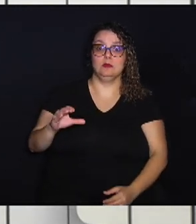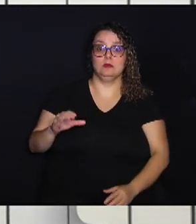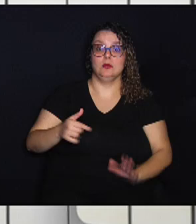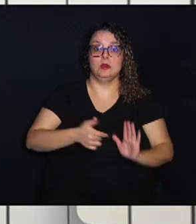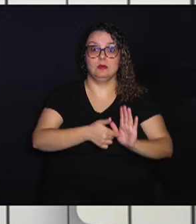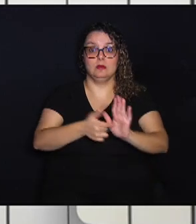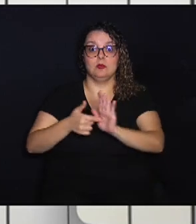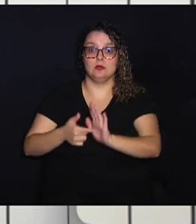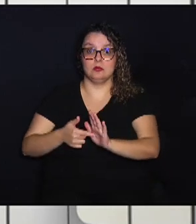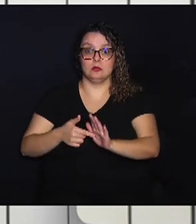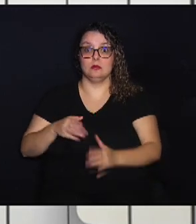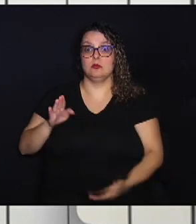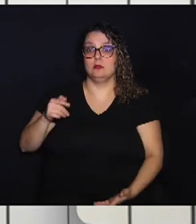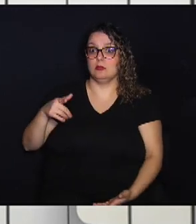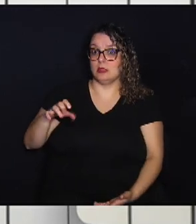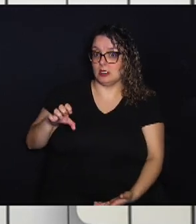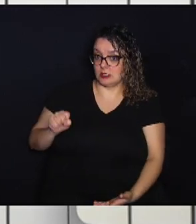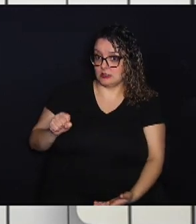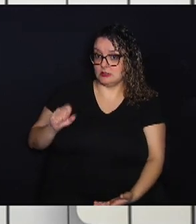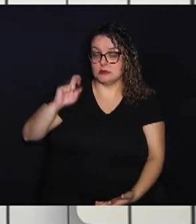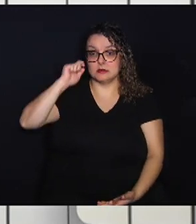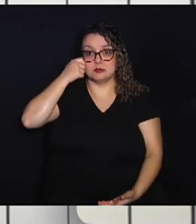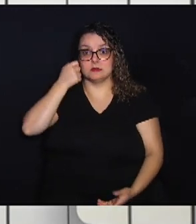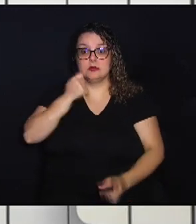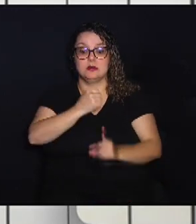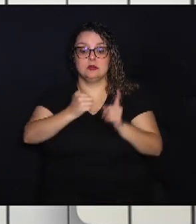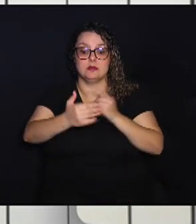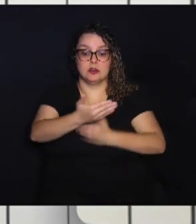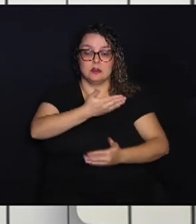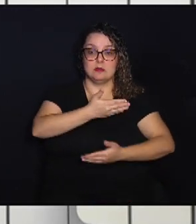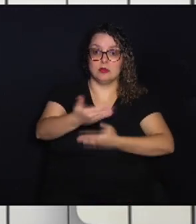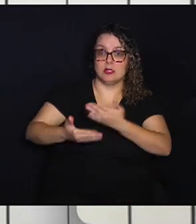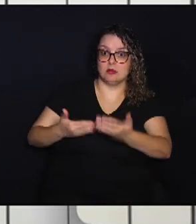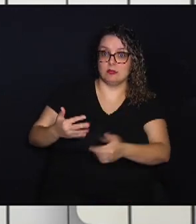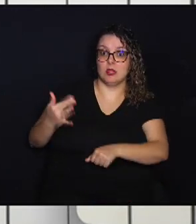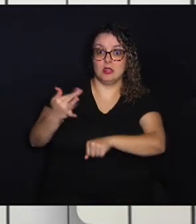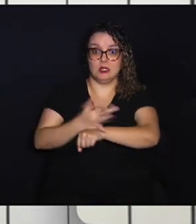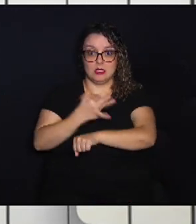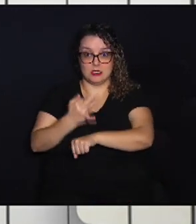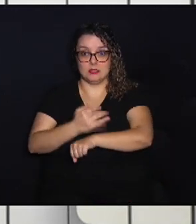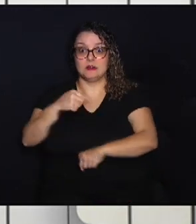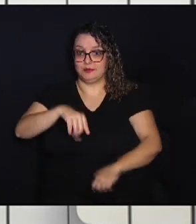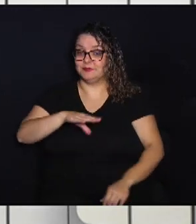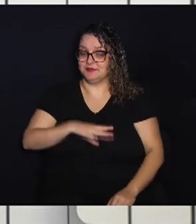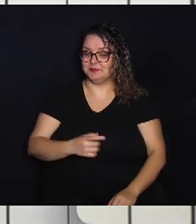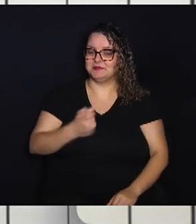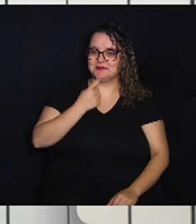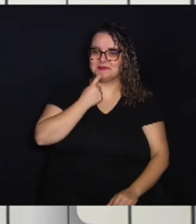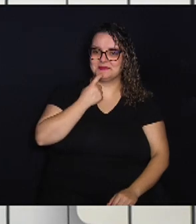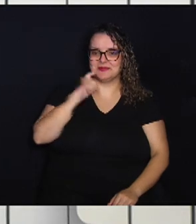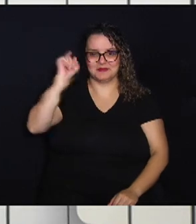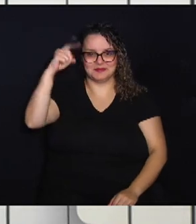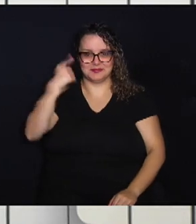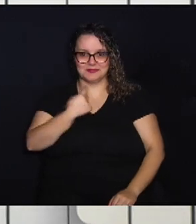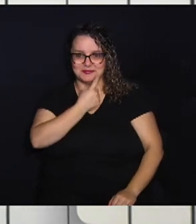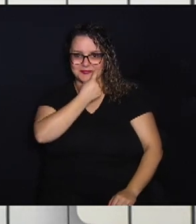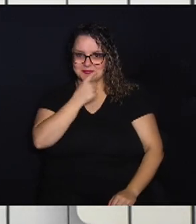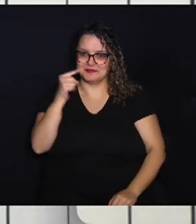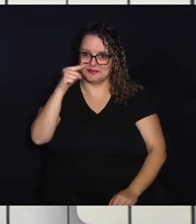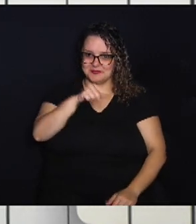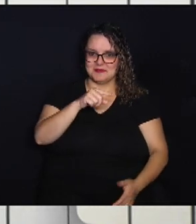exposição Bailes Negros, Sociabilidades e Resistência em Campinas. A Mirna Abreu está